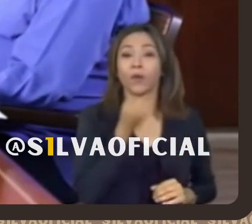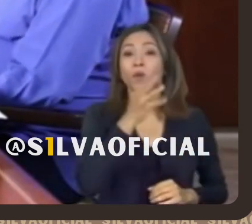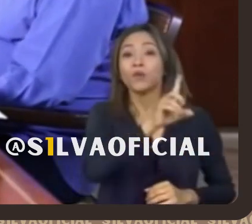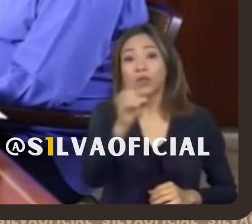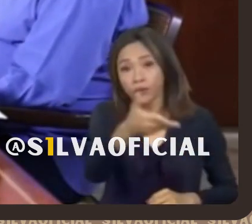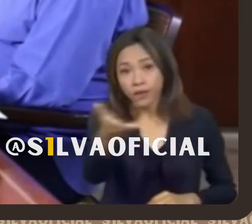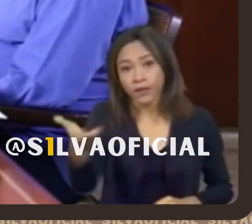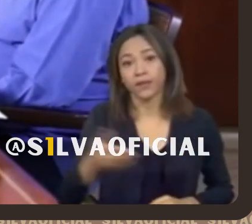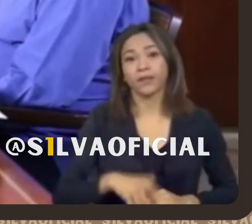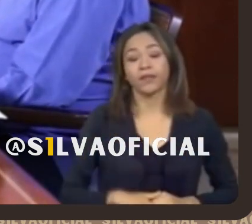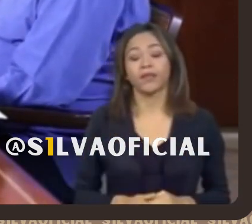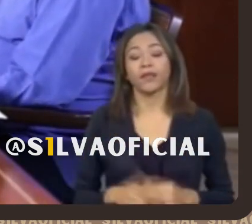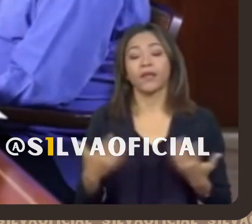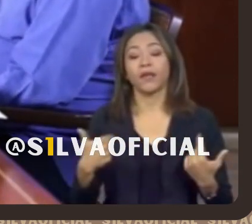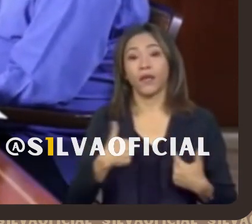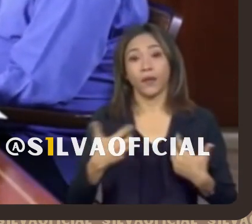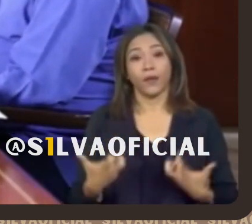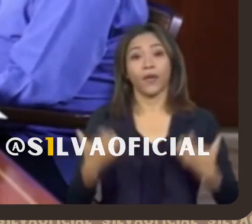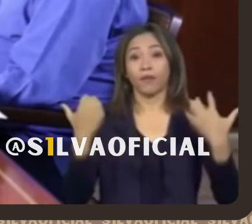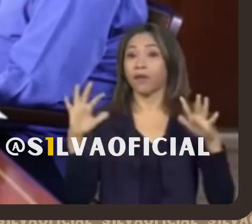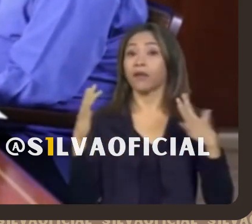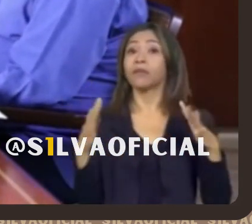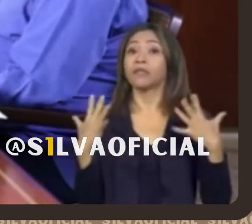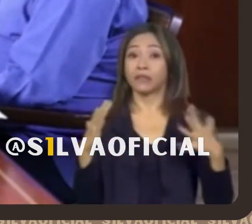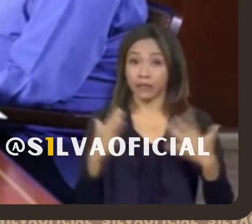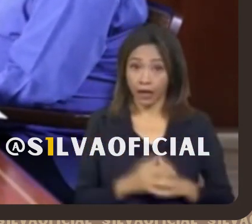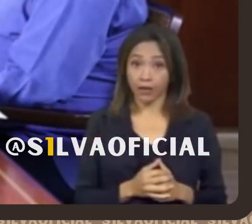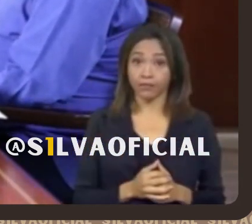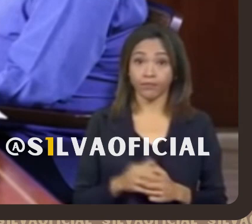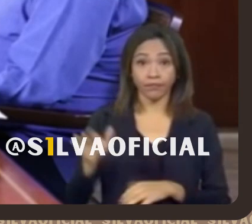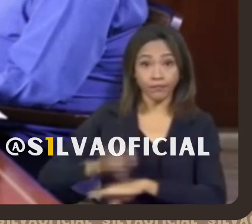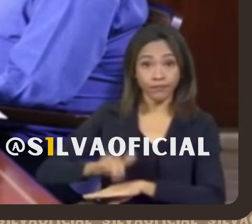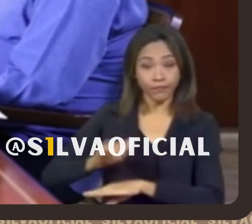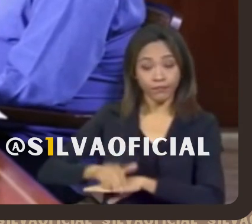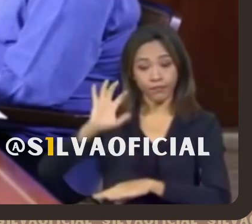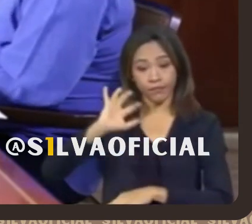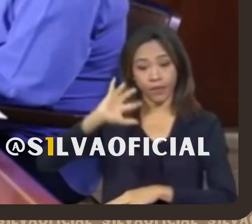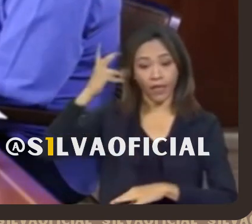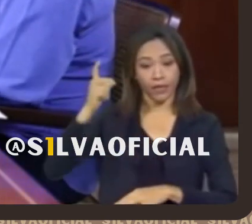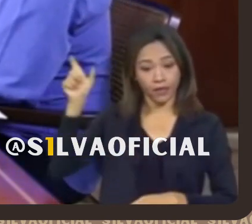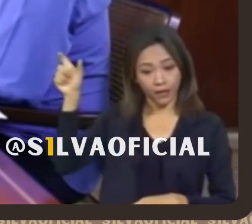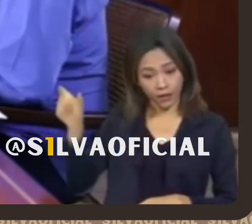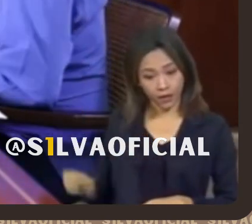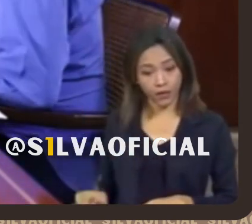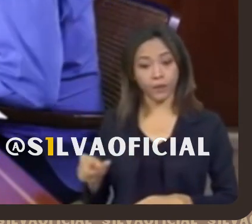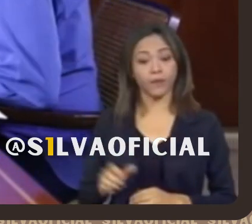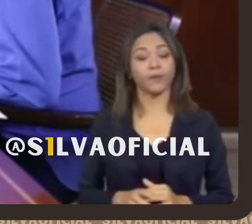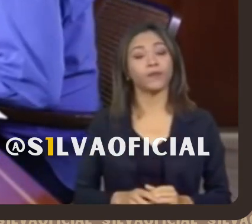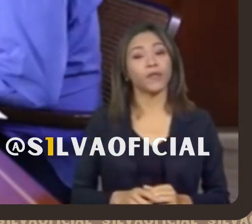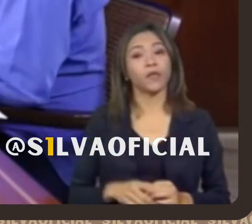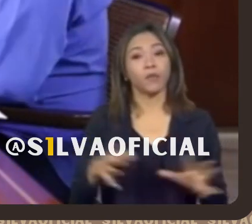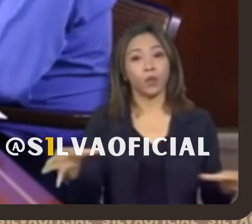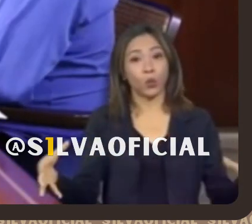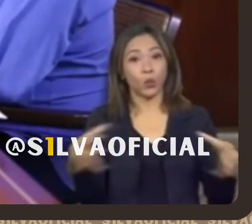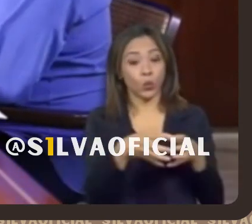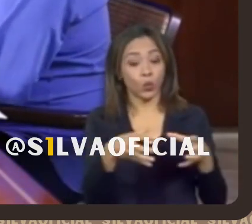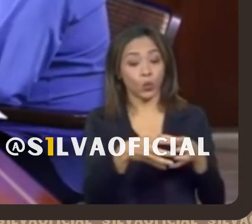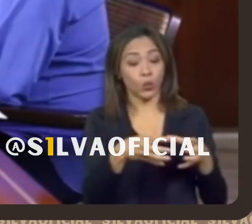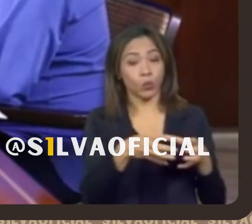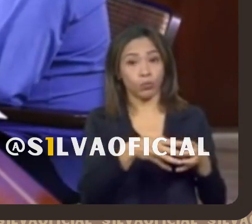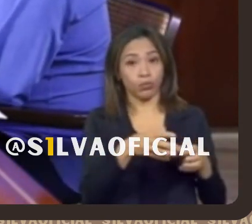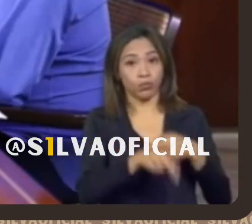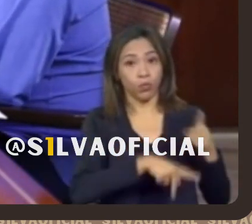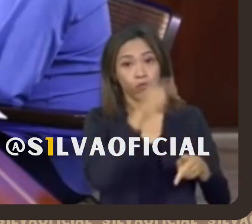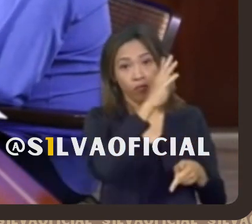eh pela pela decisão de olhar e cuidar doos brasileiros que estavam na faixa de gás estav Israel